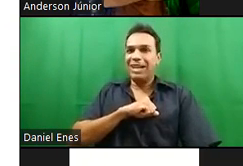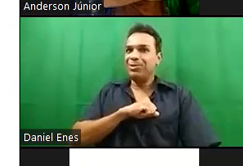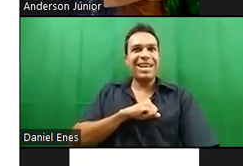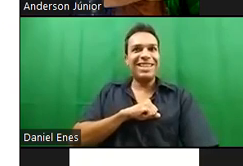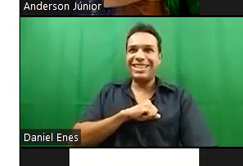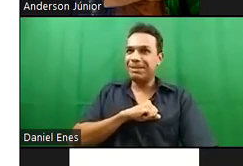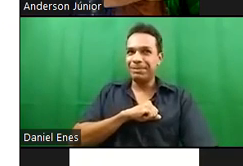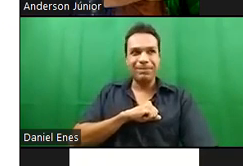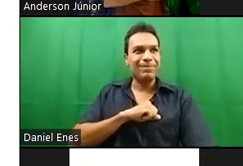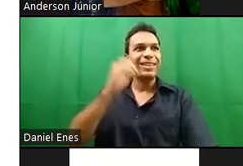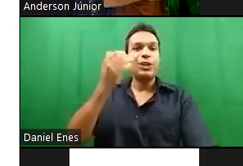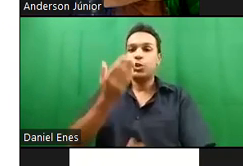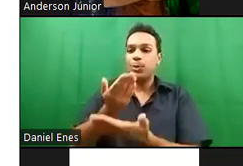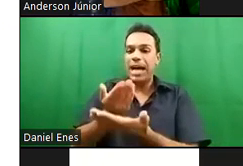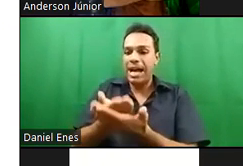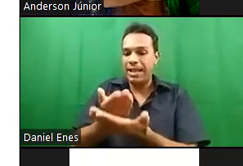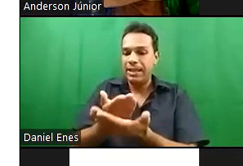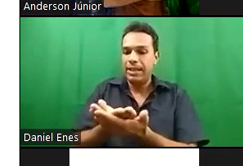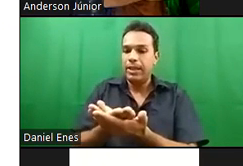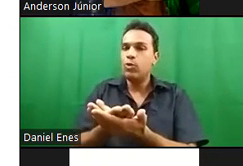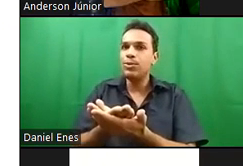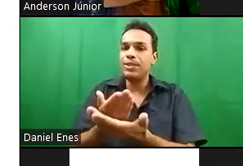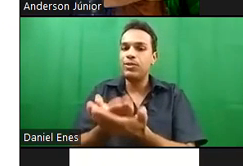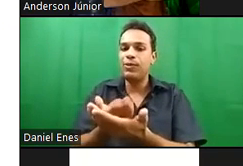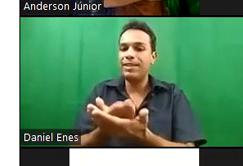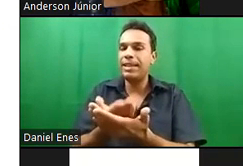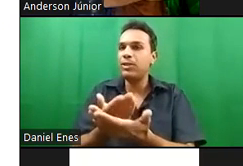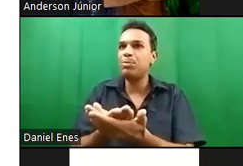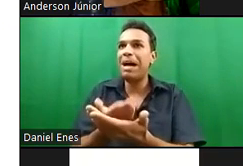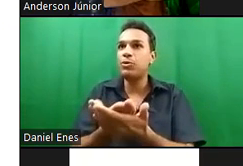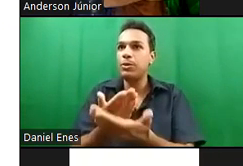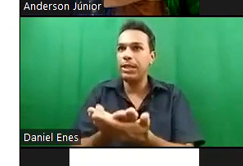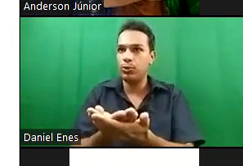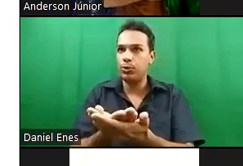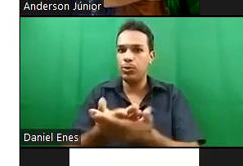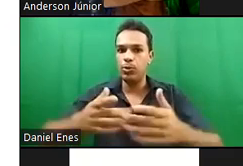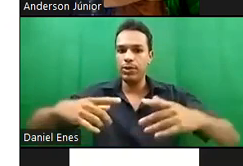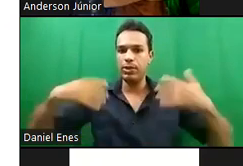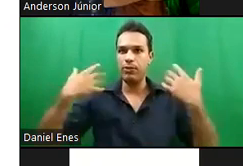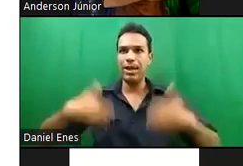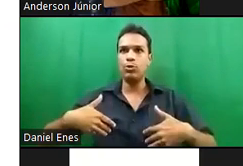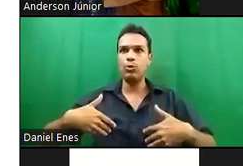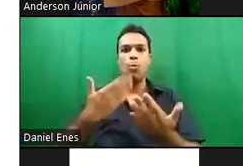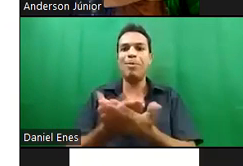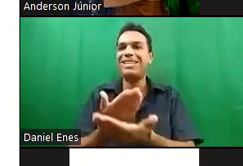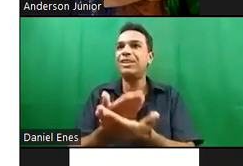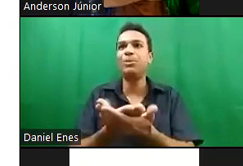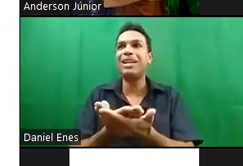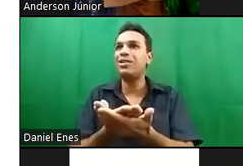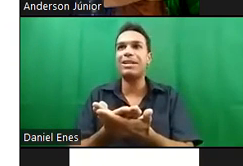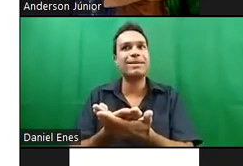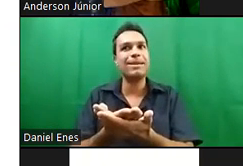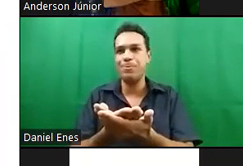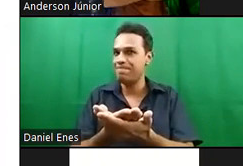Amar, não sai daqui. Estudar, eu consigo fazer ele no espaço neutro, ou seja, fora do corpo, mas ele não